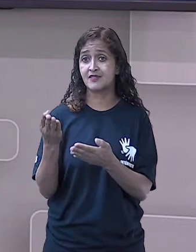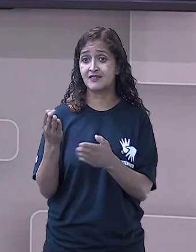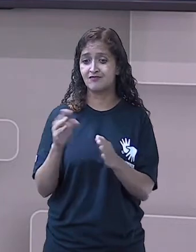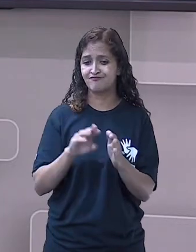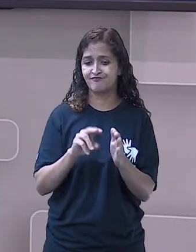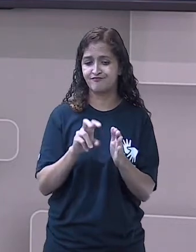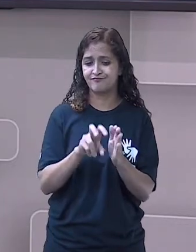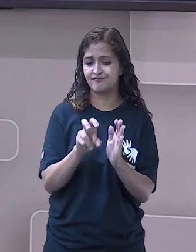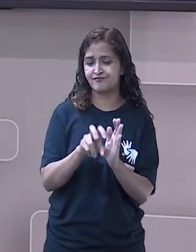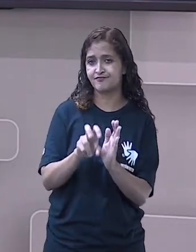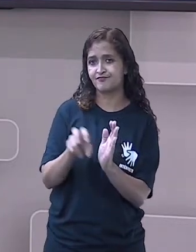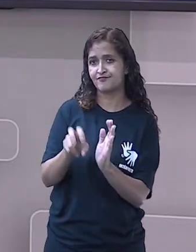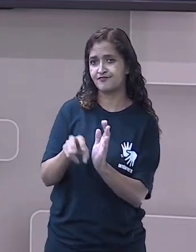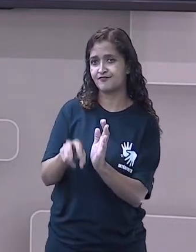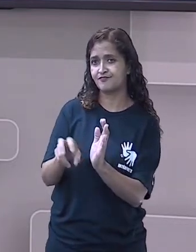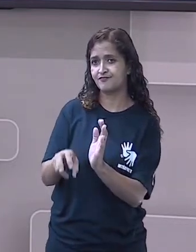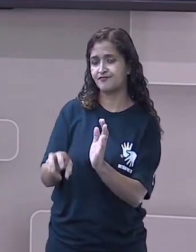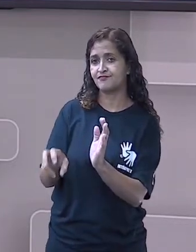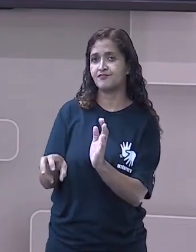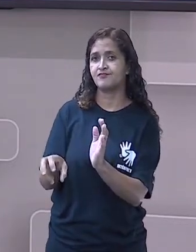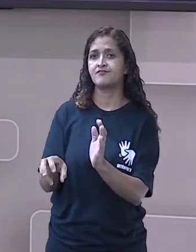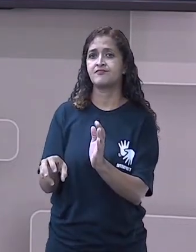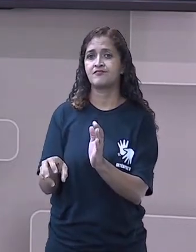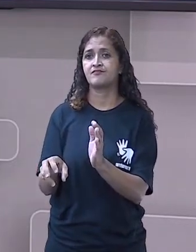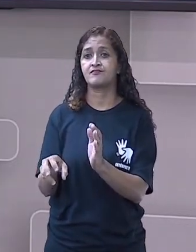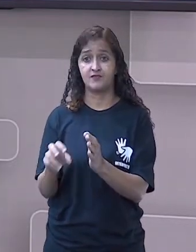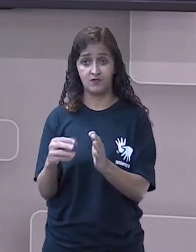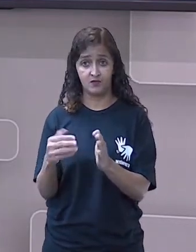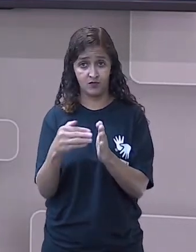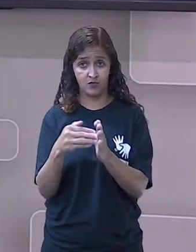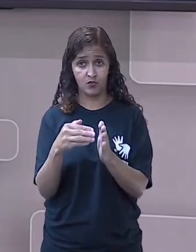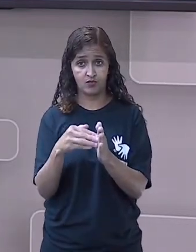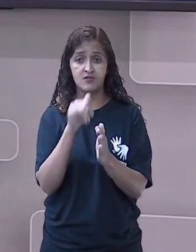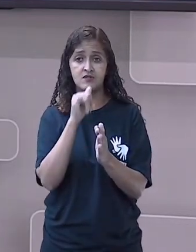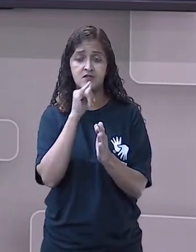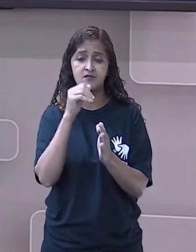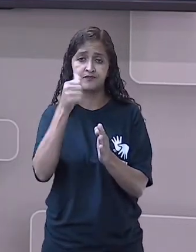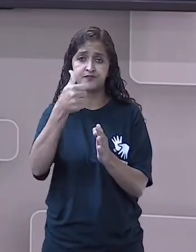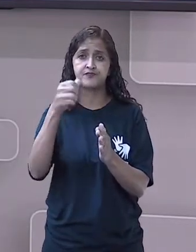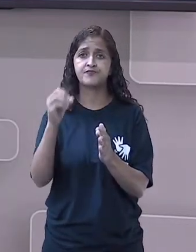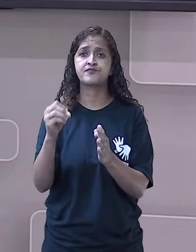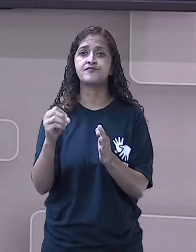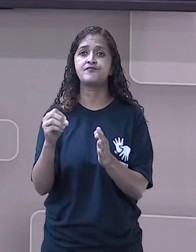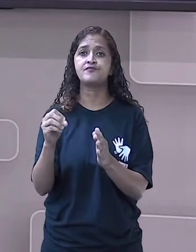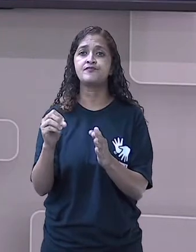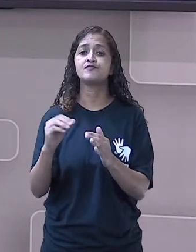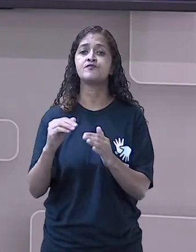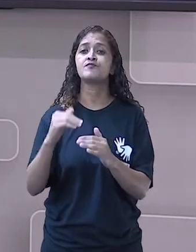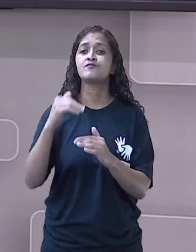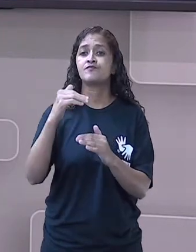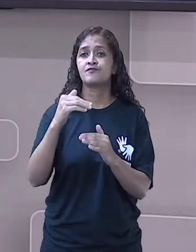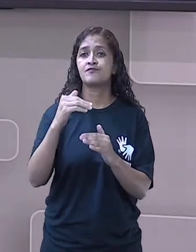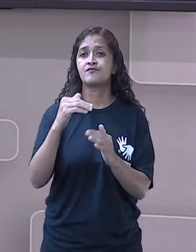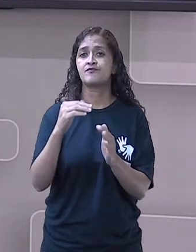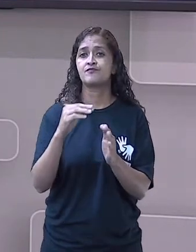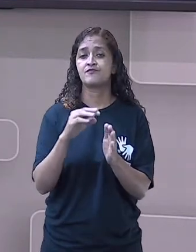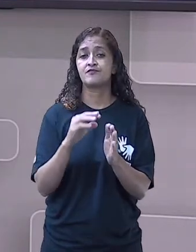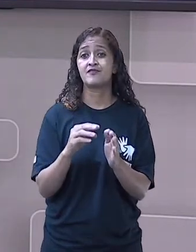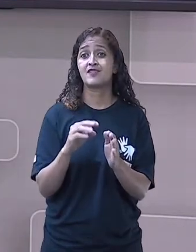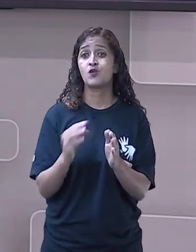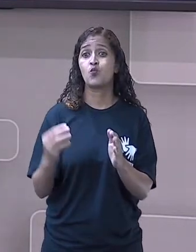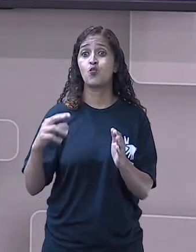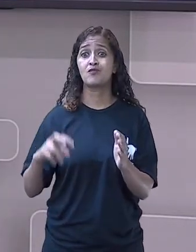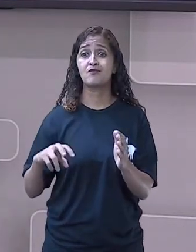Na outra imagem, o nosso exemplo não foi até o 10? Então, quando ele chegou lá no alto, ele não tem